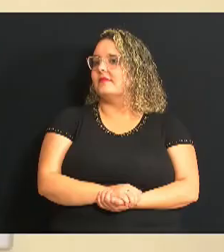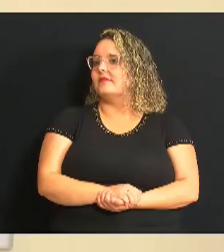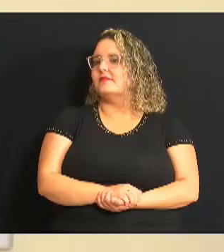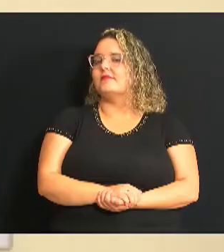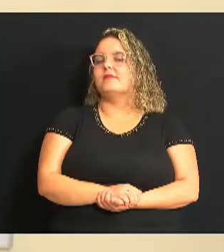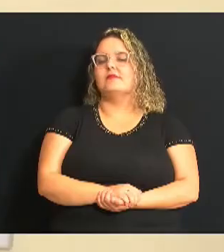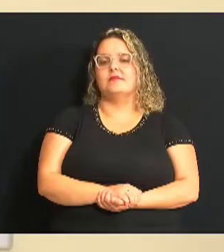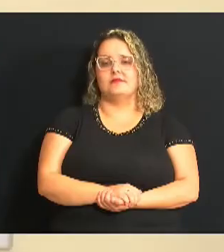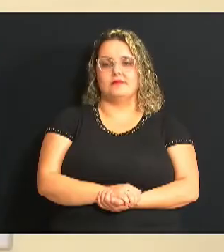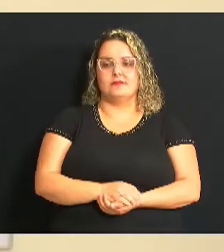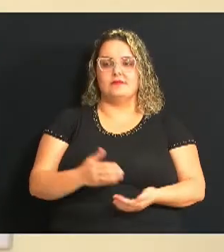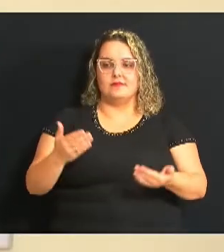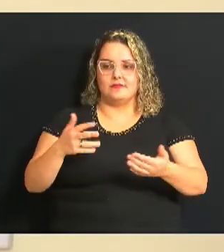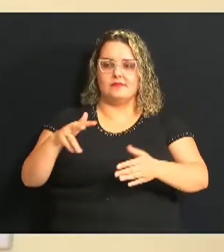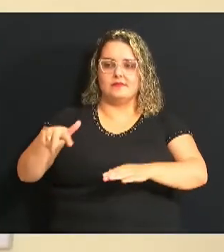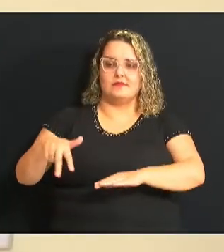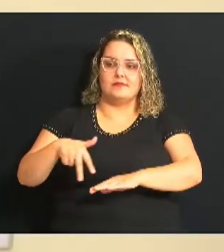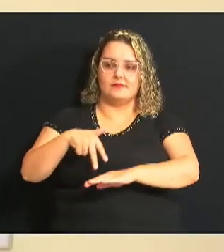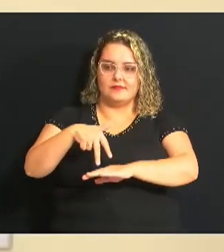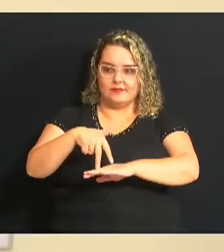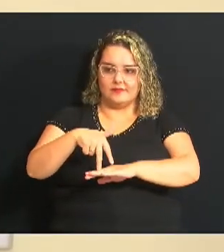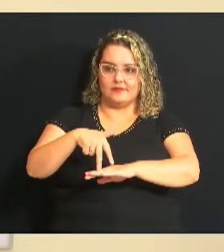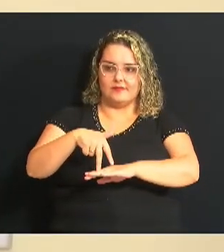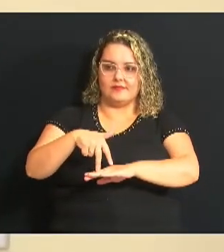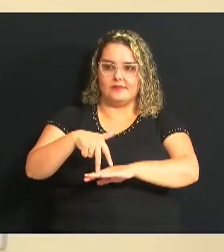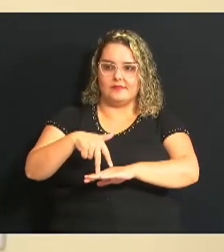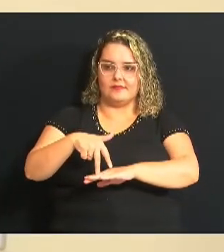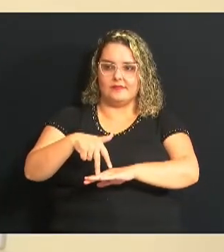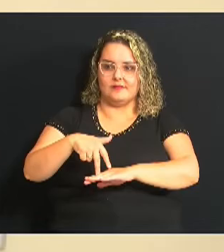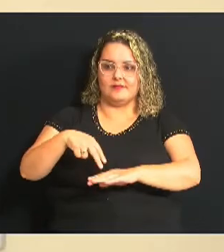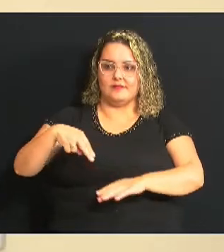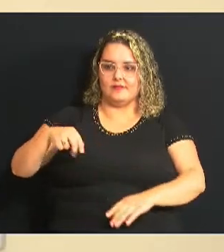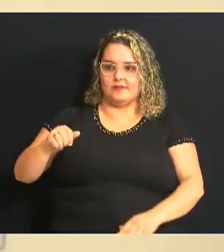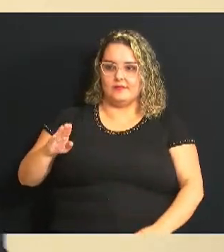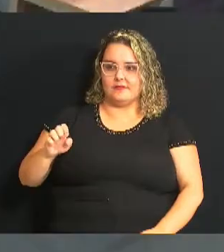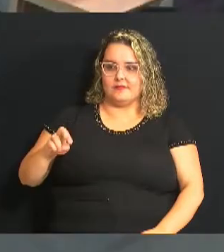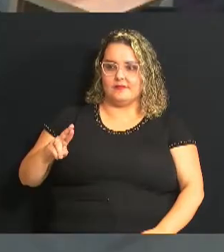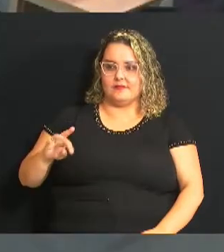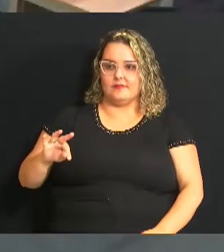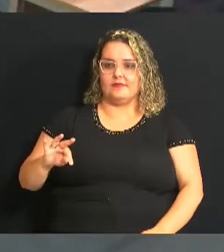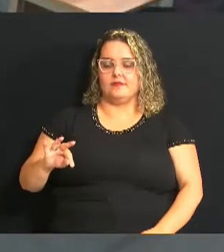Com a palavra agora na tribuna, Naber de Mesquita.